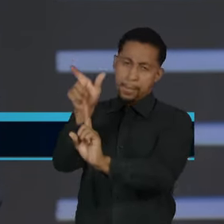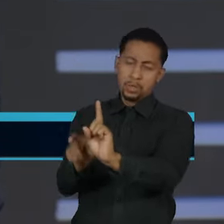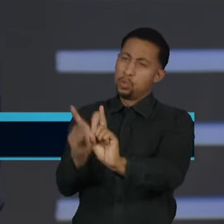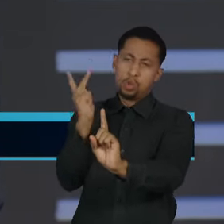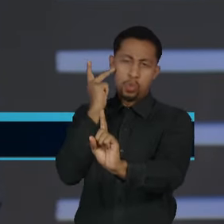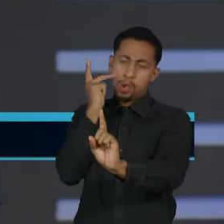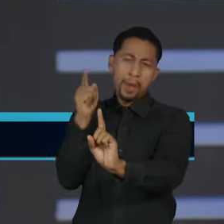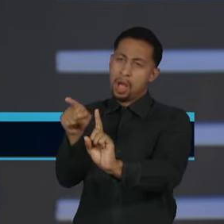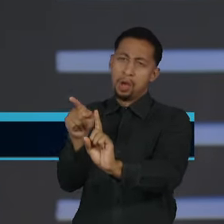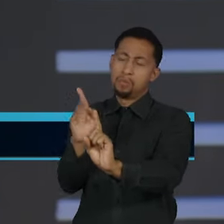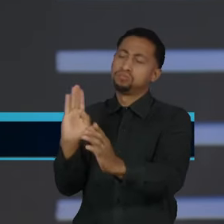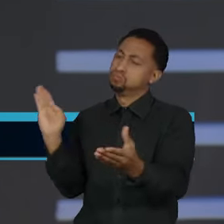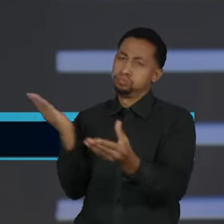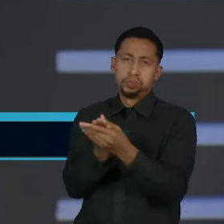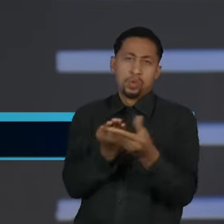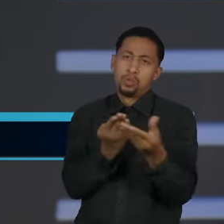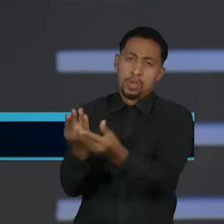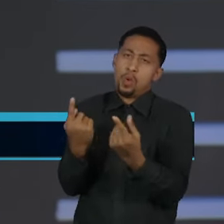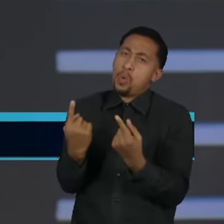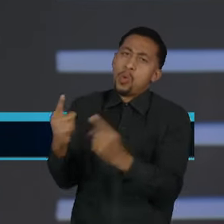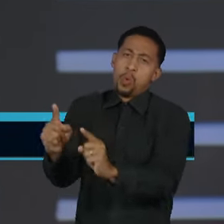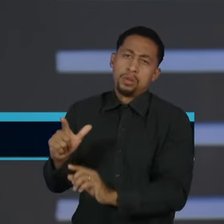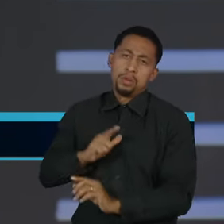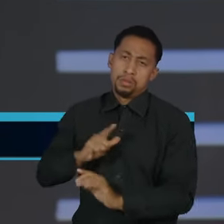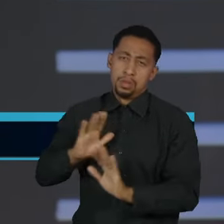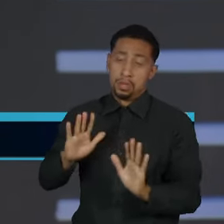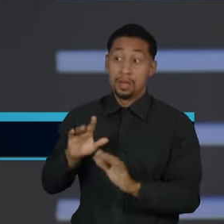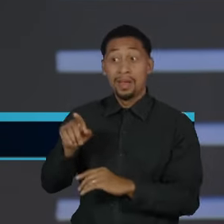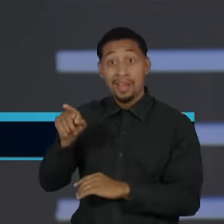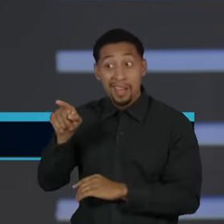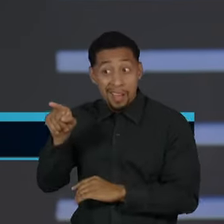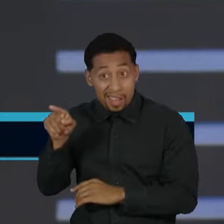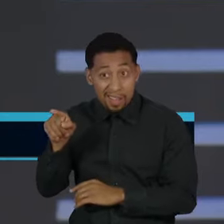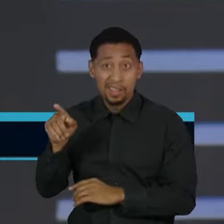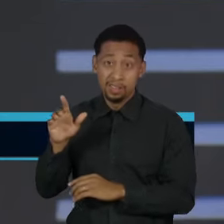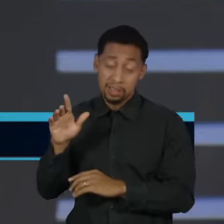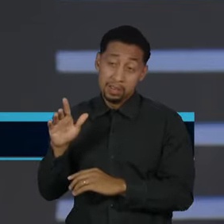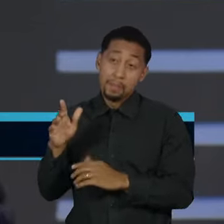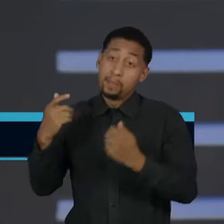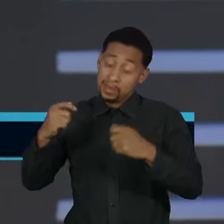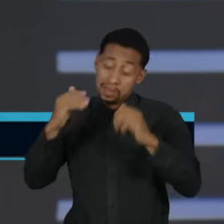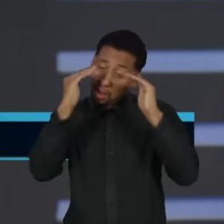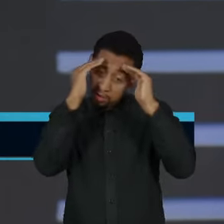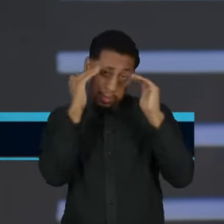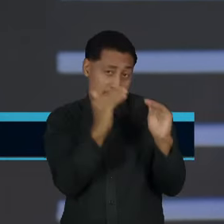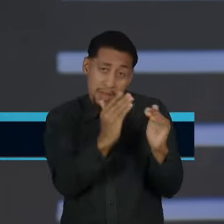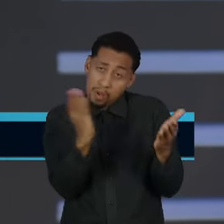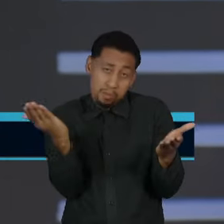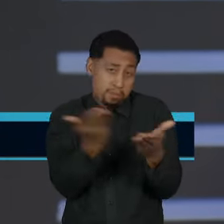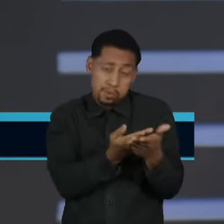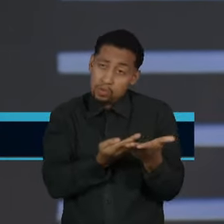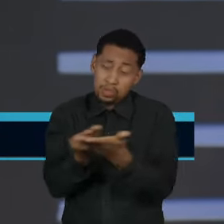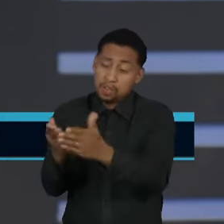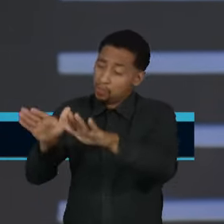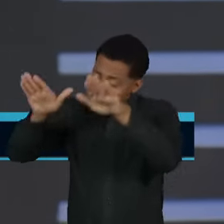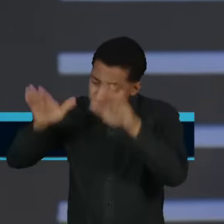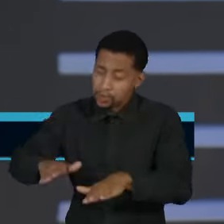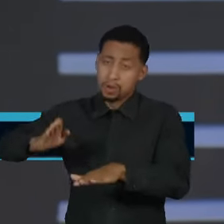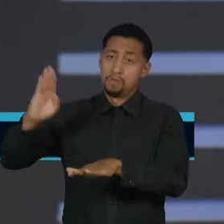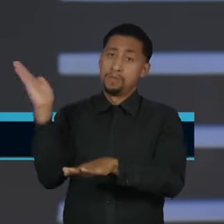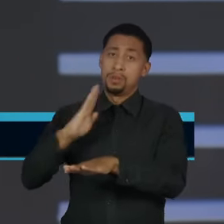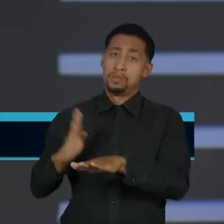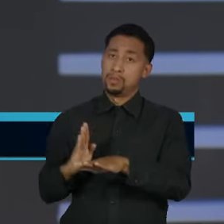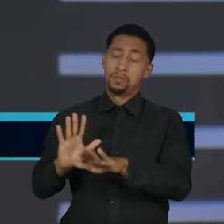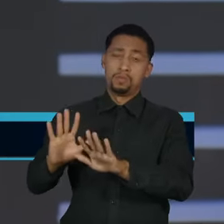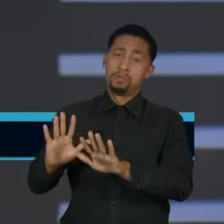Não há nada que indique, certo, que ele vá burlar a norma processual. Então, o pressuposto da justiça em relação a